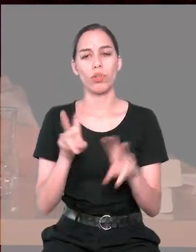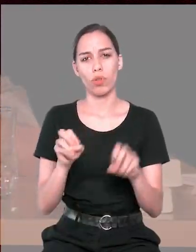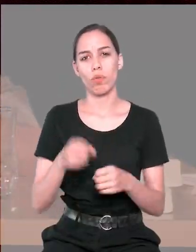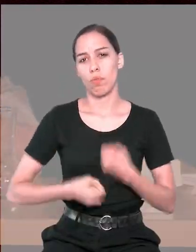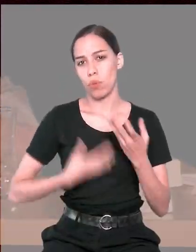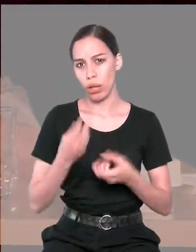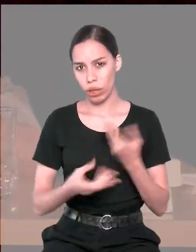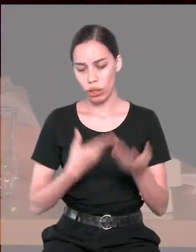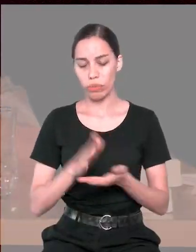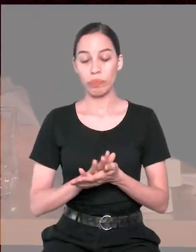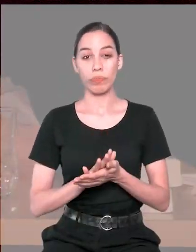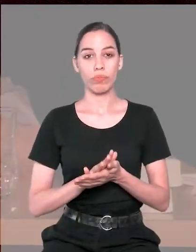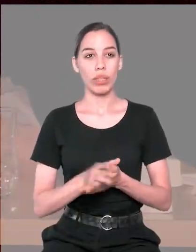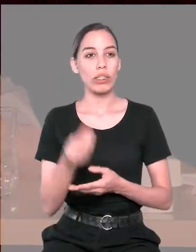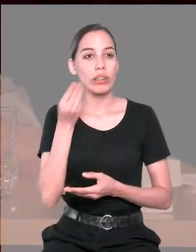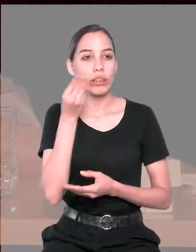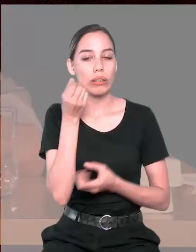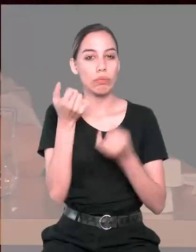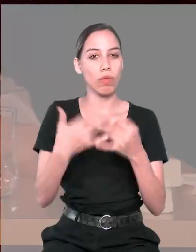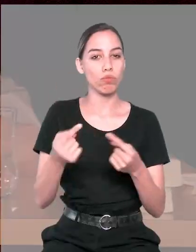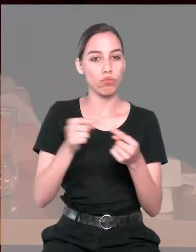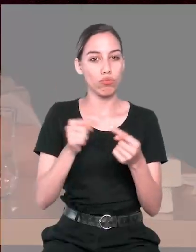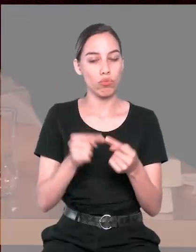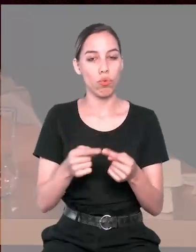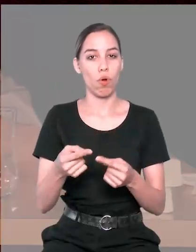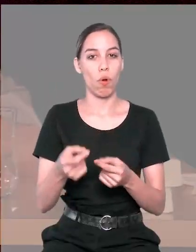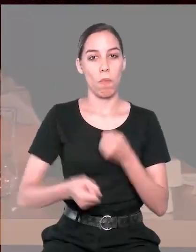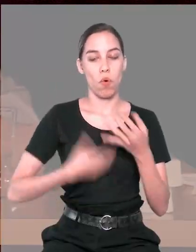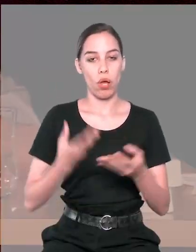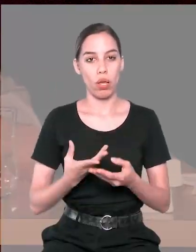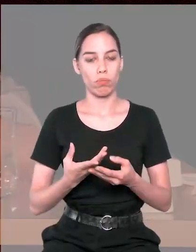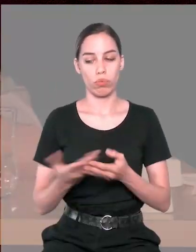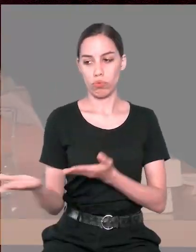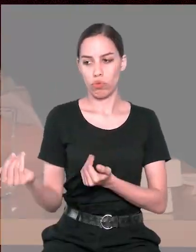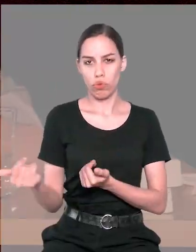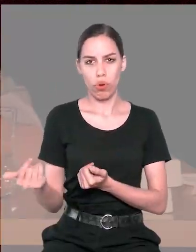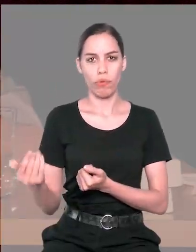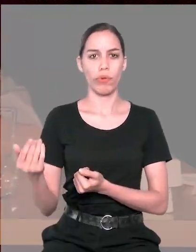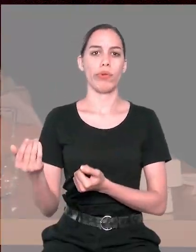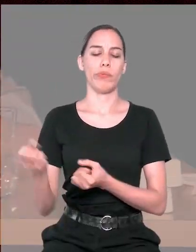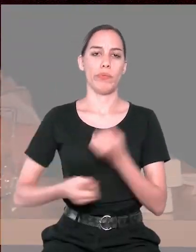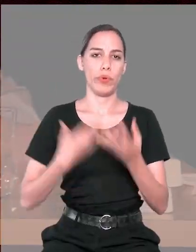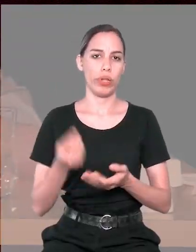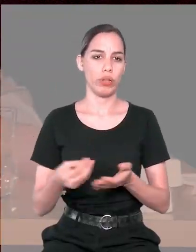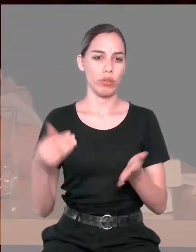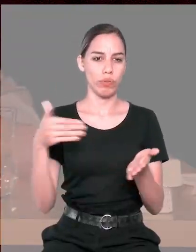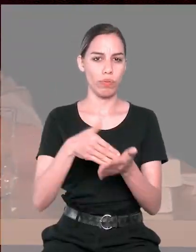Valéry, tentar entender como é que esse tipo de problema surge para um jovem poeta no final do século